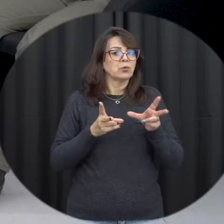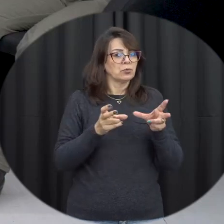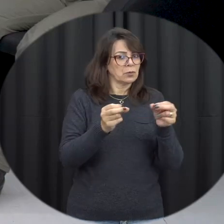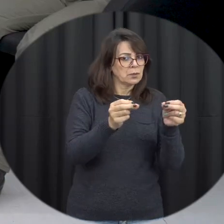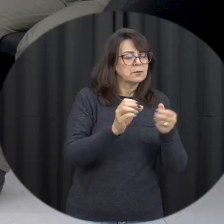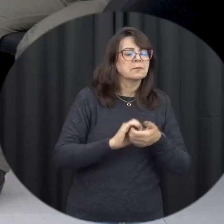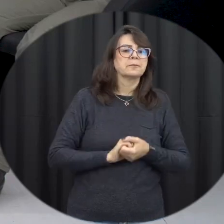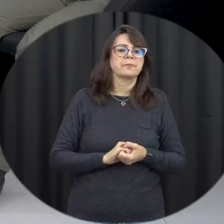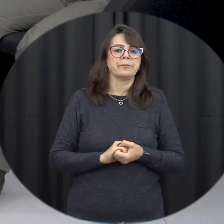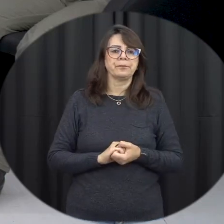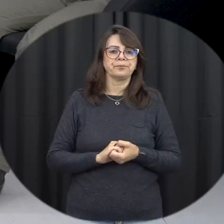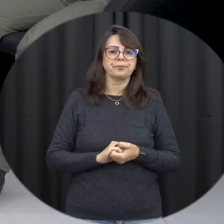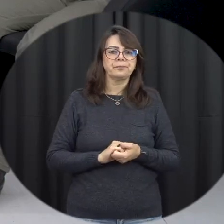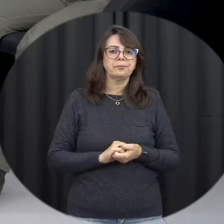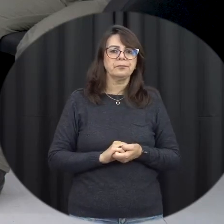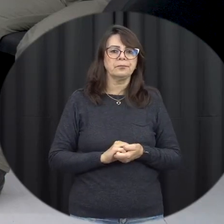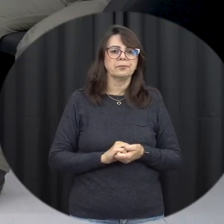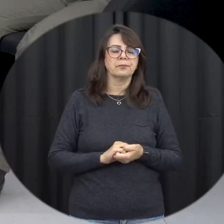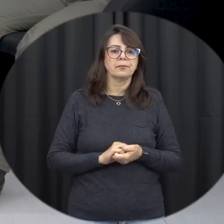que uma